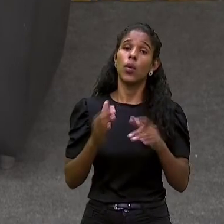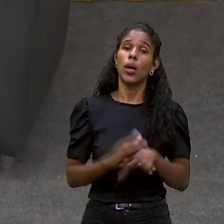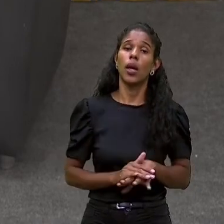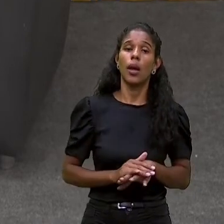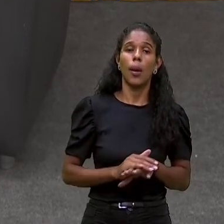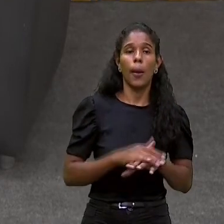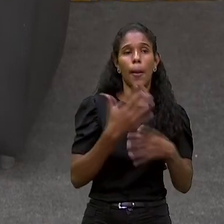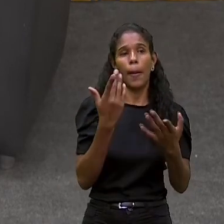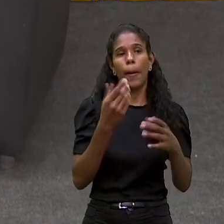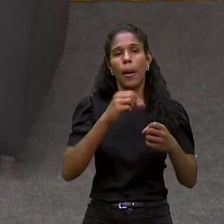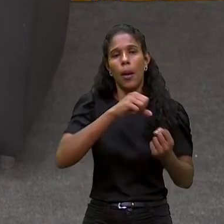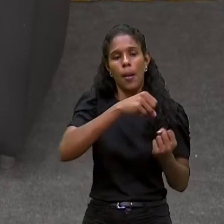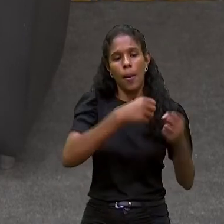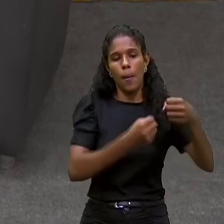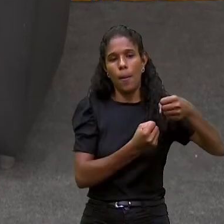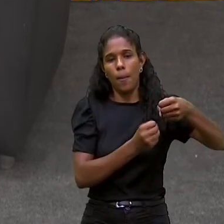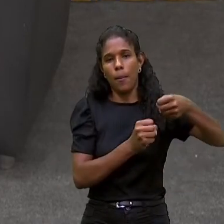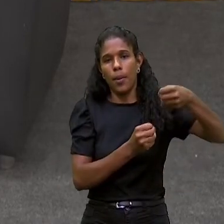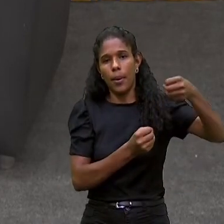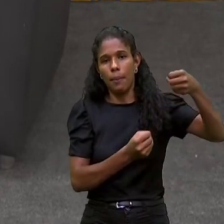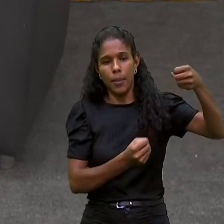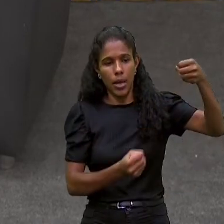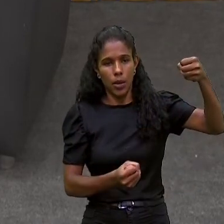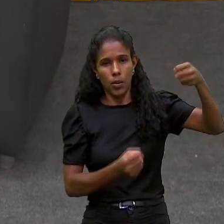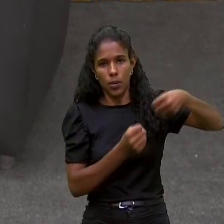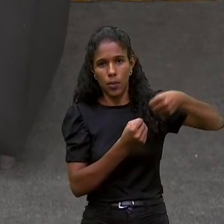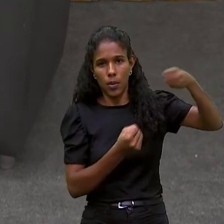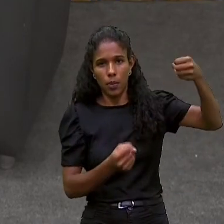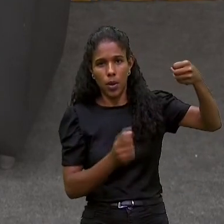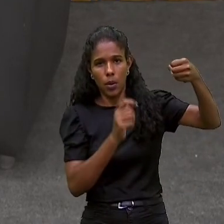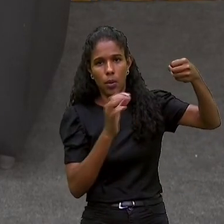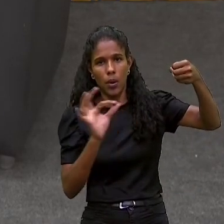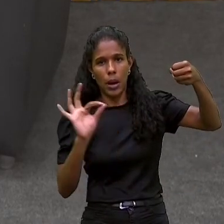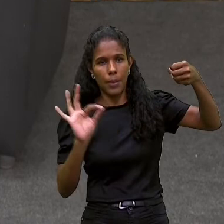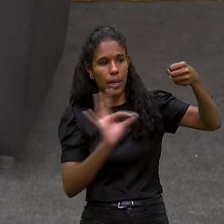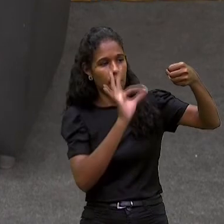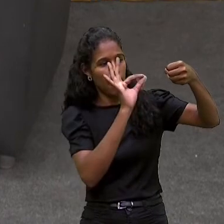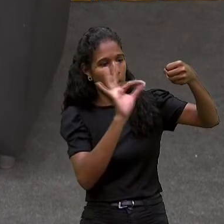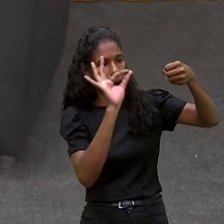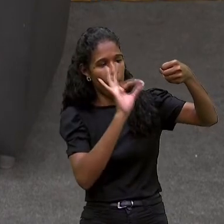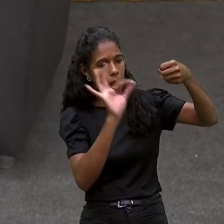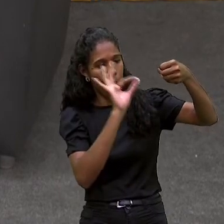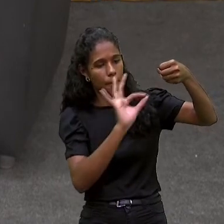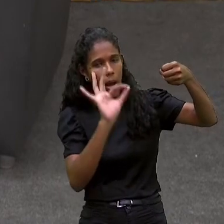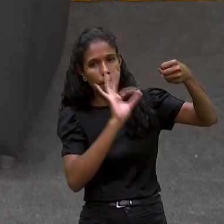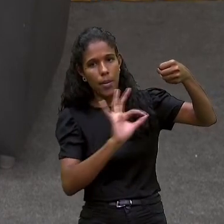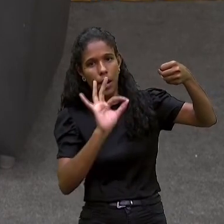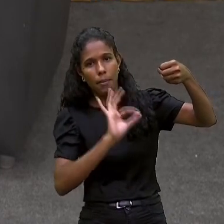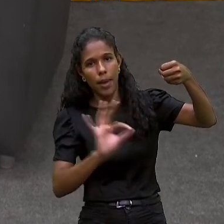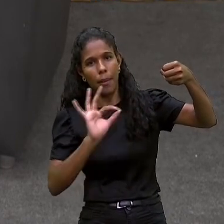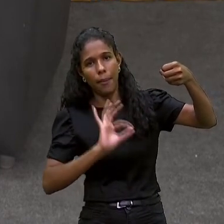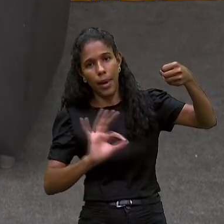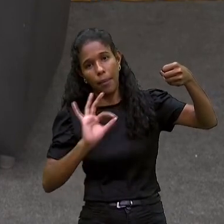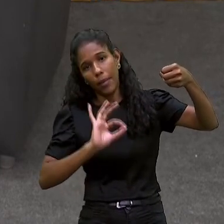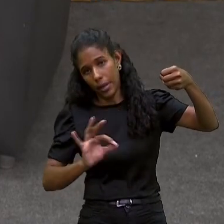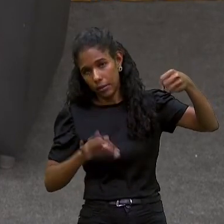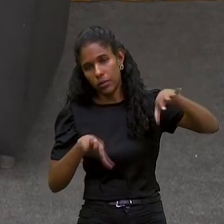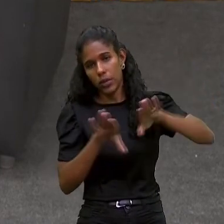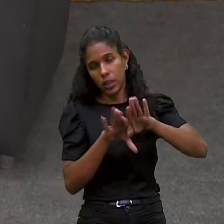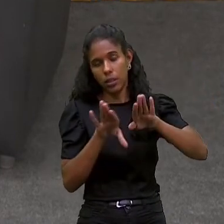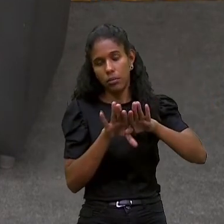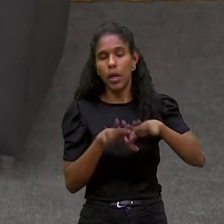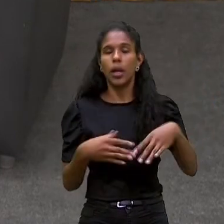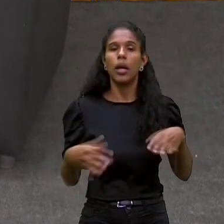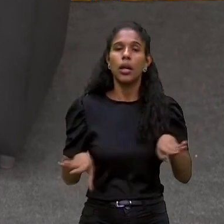papiros, papéis, né? As cópias. A Igreja Católica mesmo tinha um grupo de padres que sempre transcreveu a Bíblia